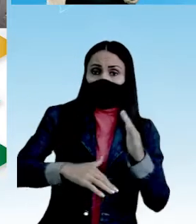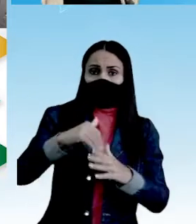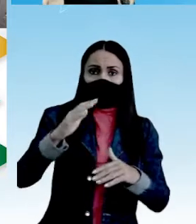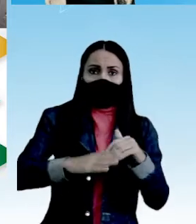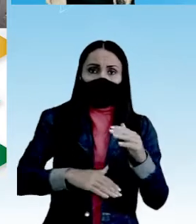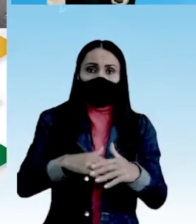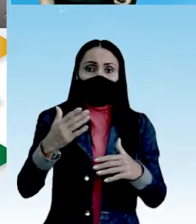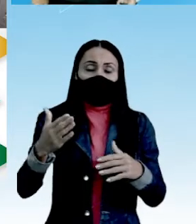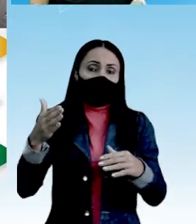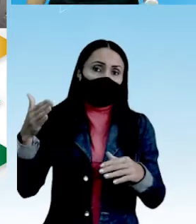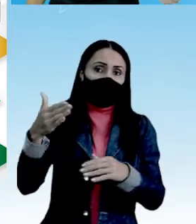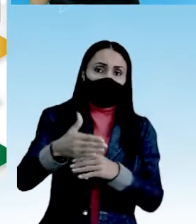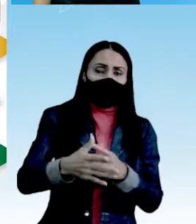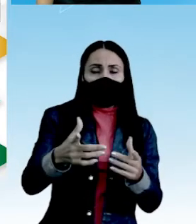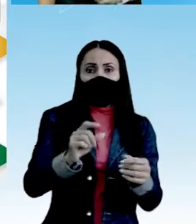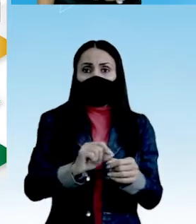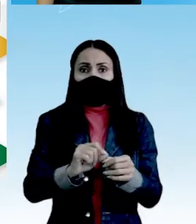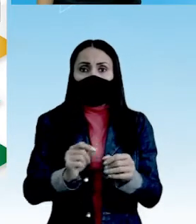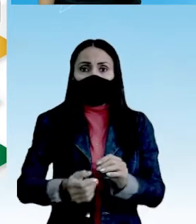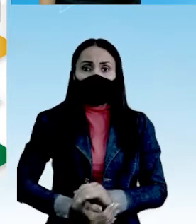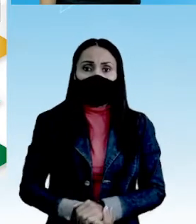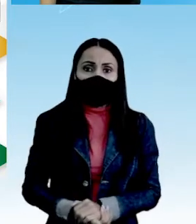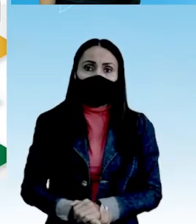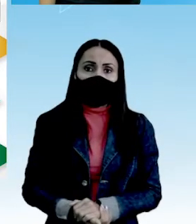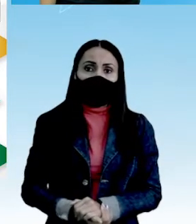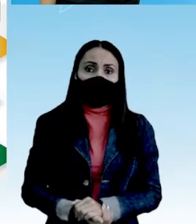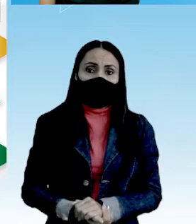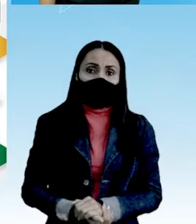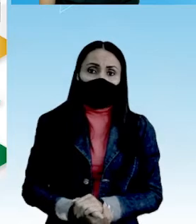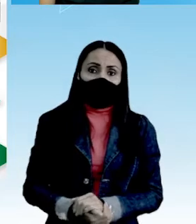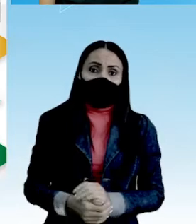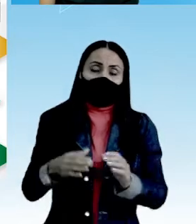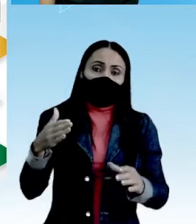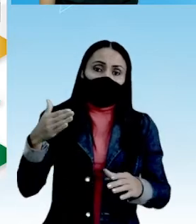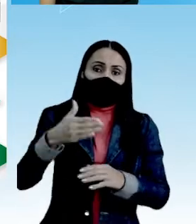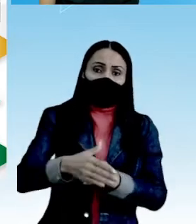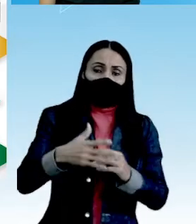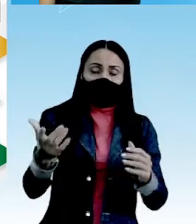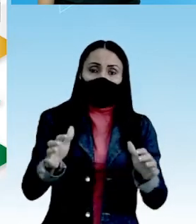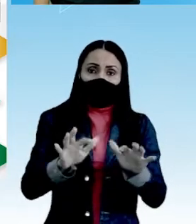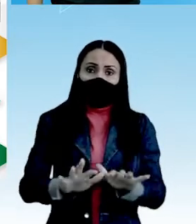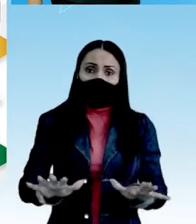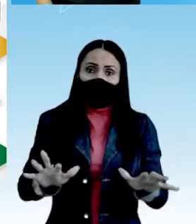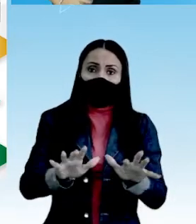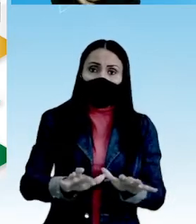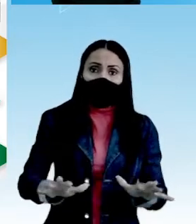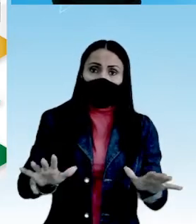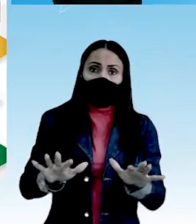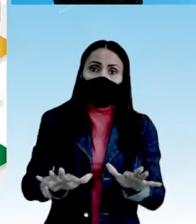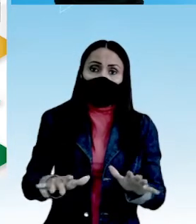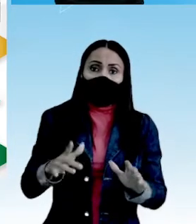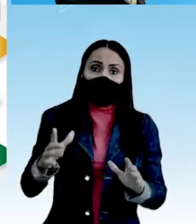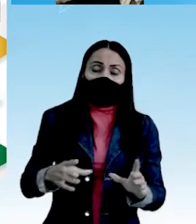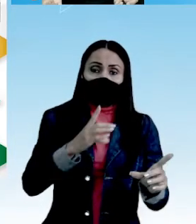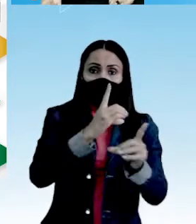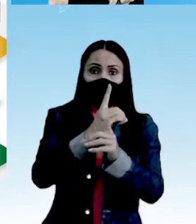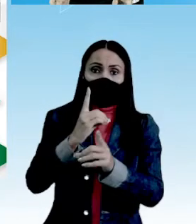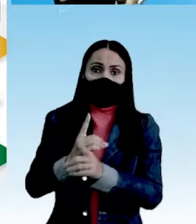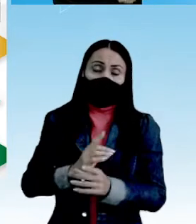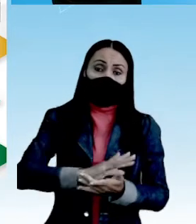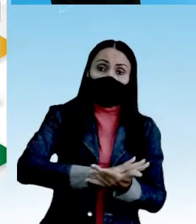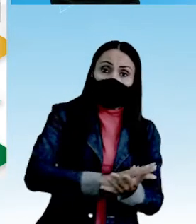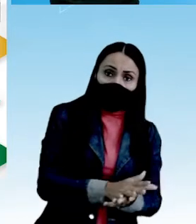foi lá e fez, né? Chiquinha incorporou ao seu piano toda a diversidade que encontrou sem preconceitos,